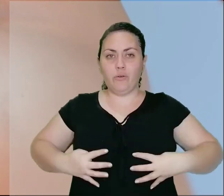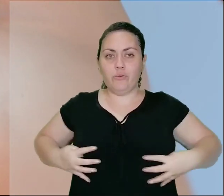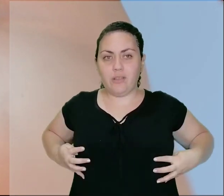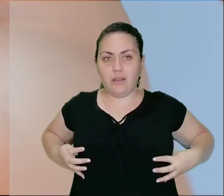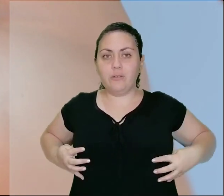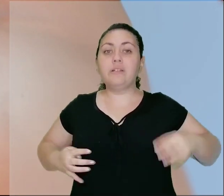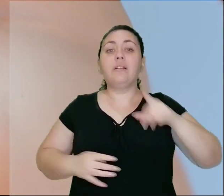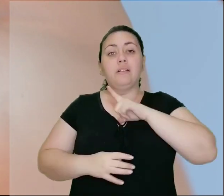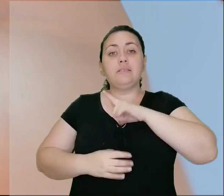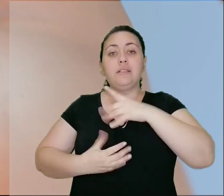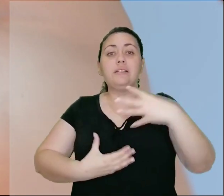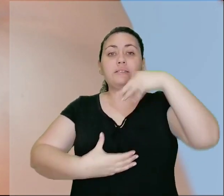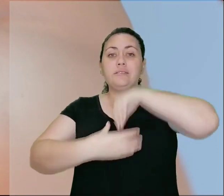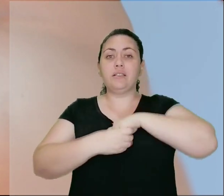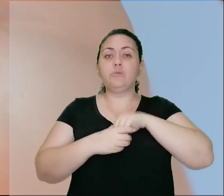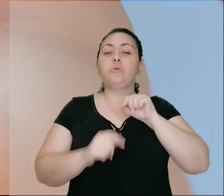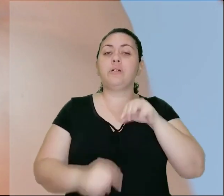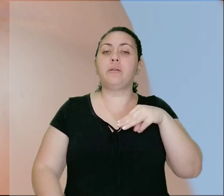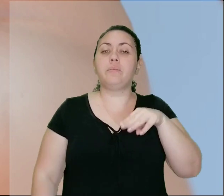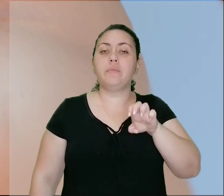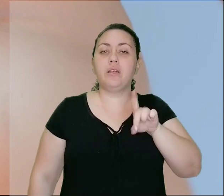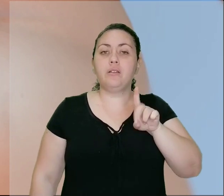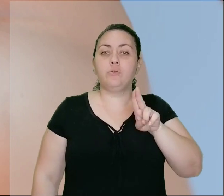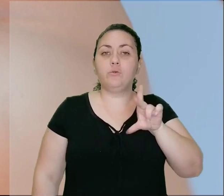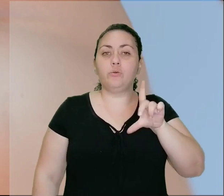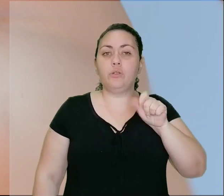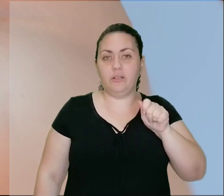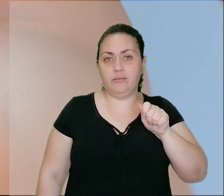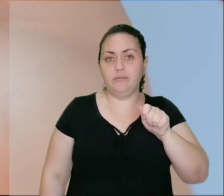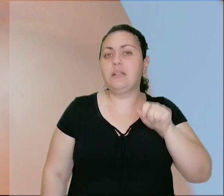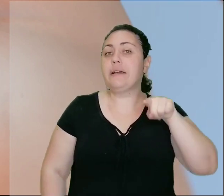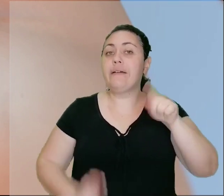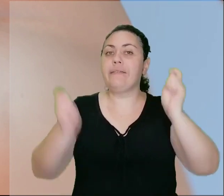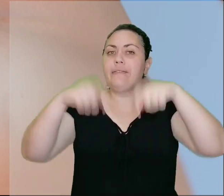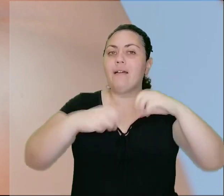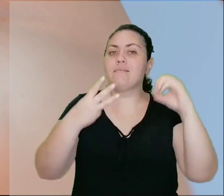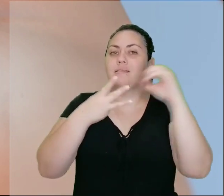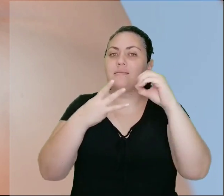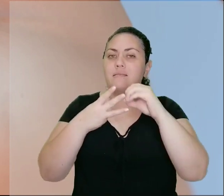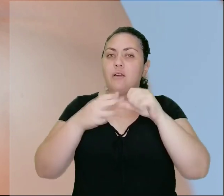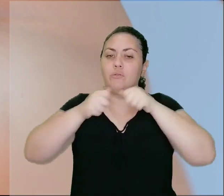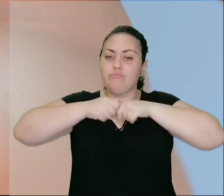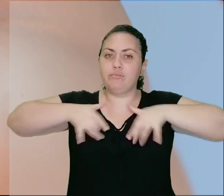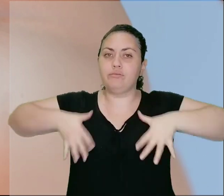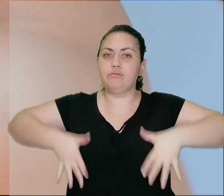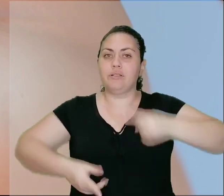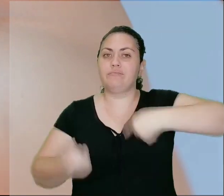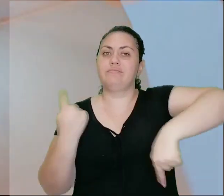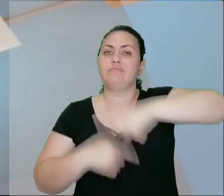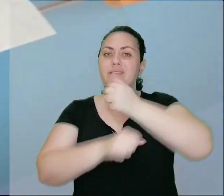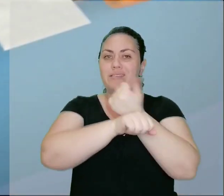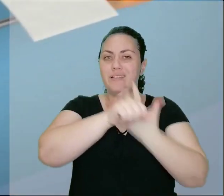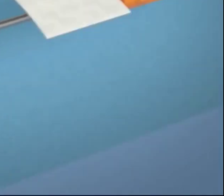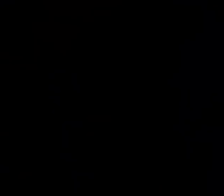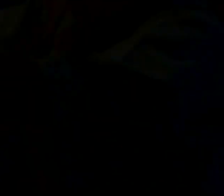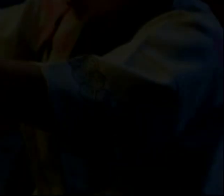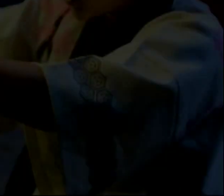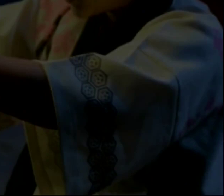costelas, a presença da medula óssea vermelha, a qual se relaciona com a produção de células do sangue.